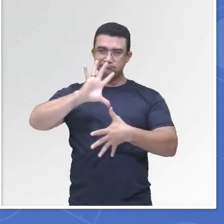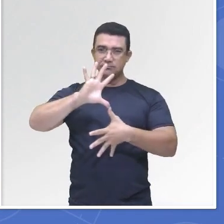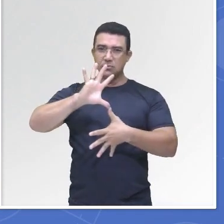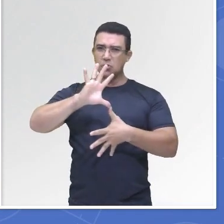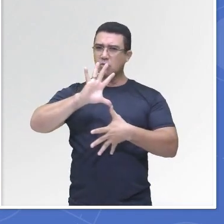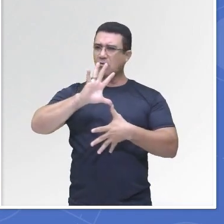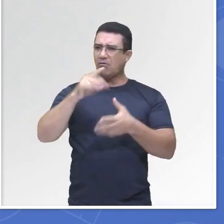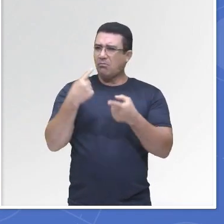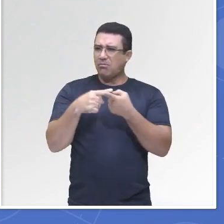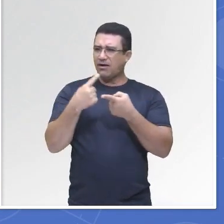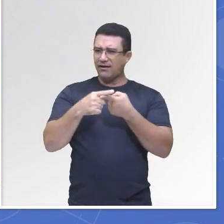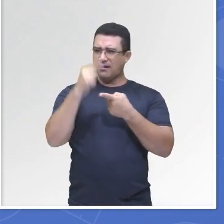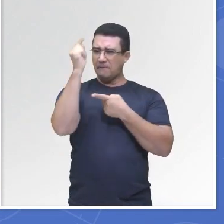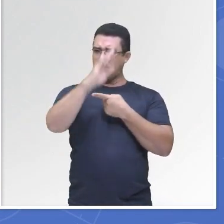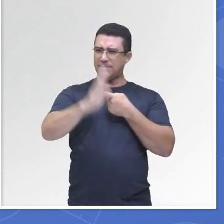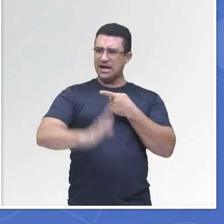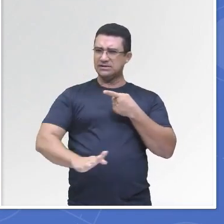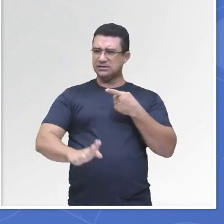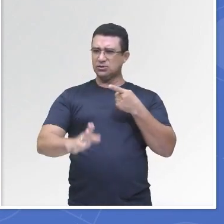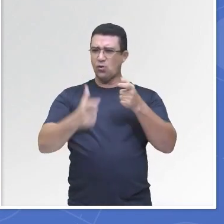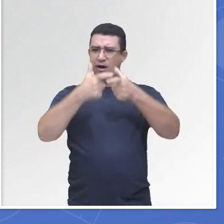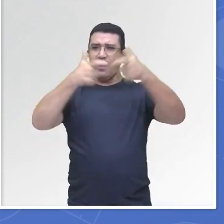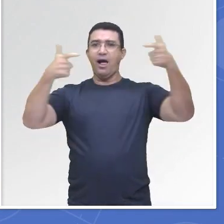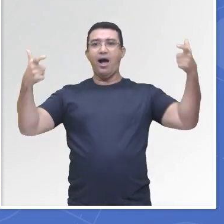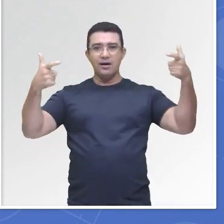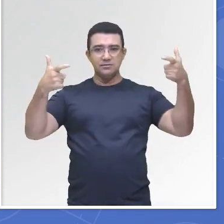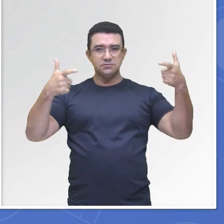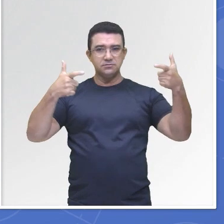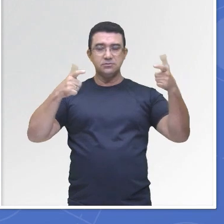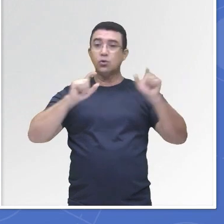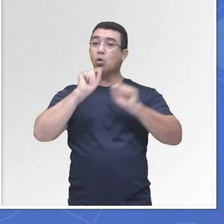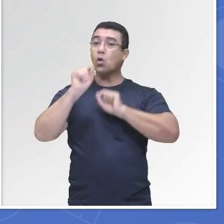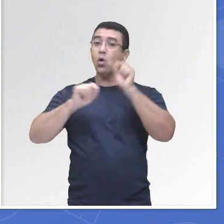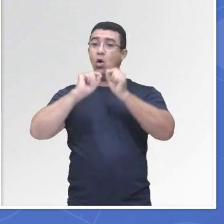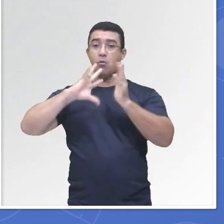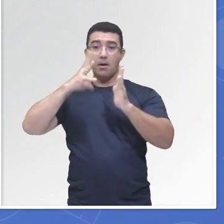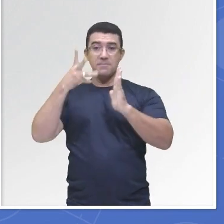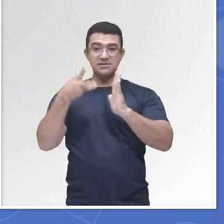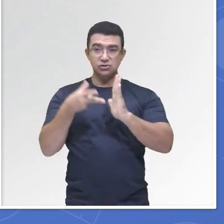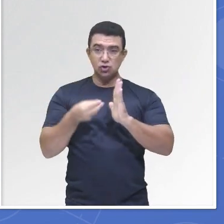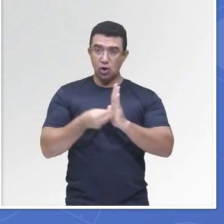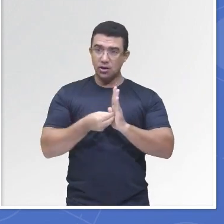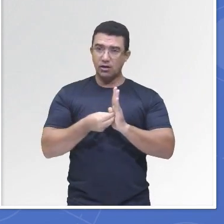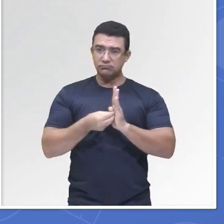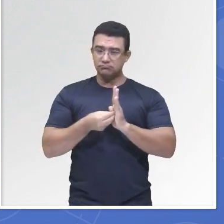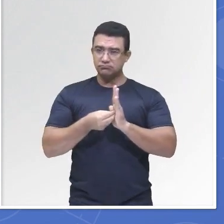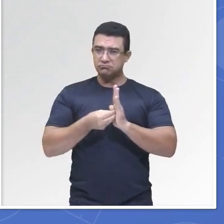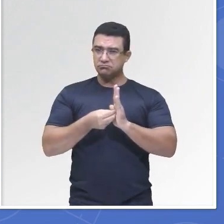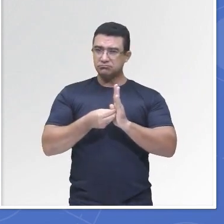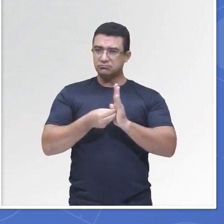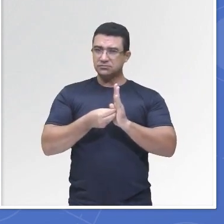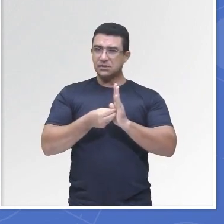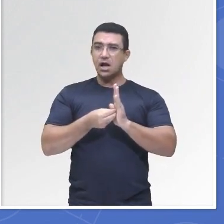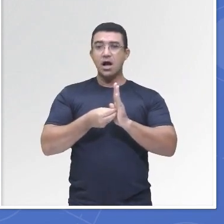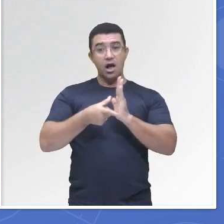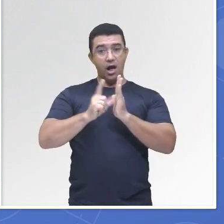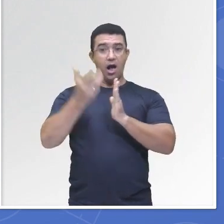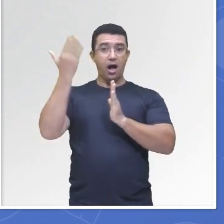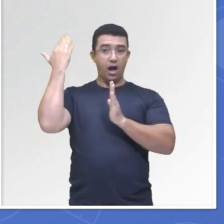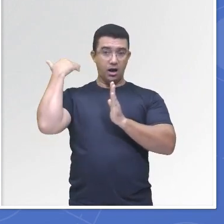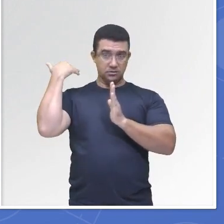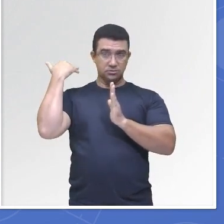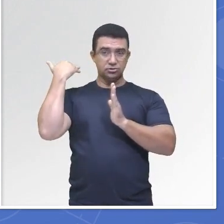esse tamanho? Como foi que a Amazônia, que a princípio pertencia